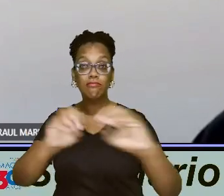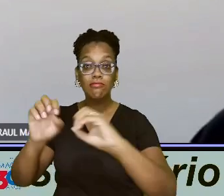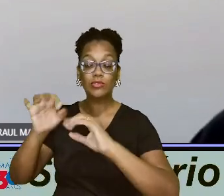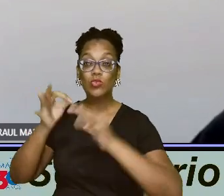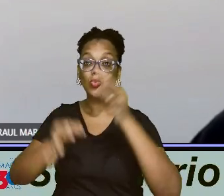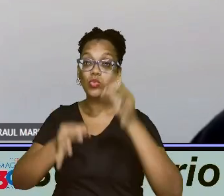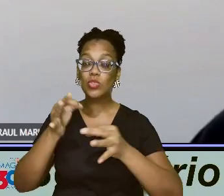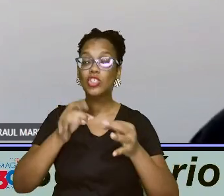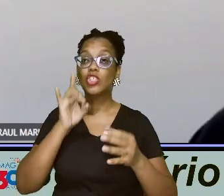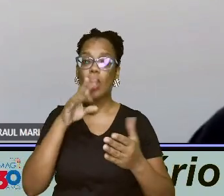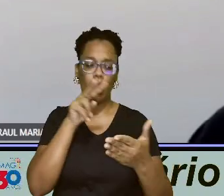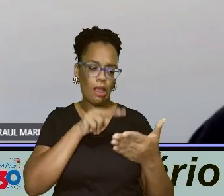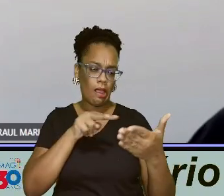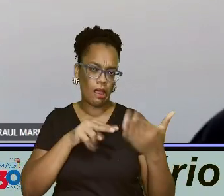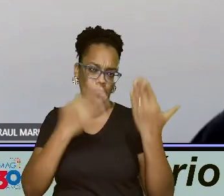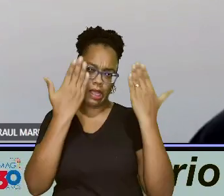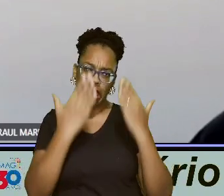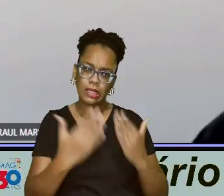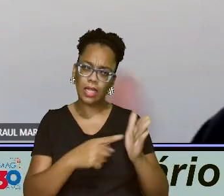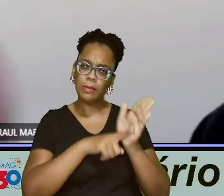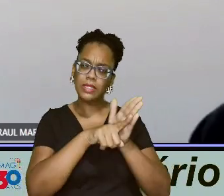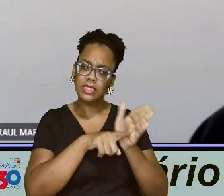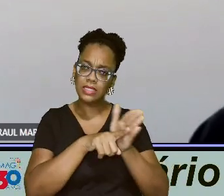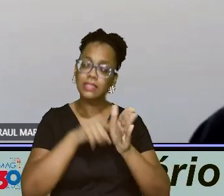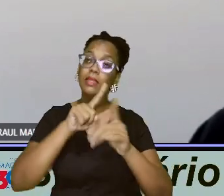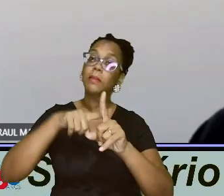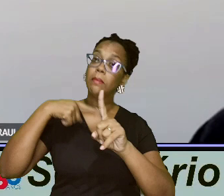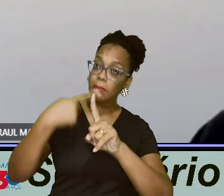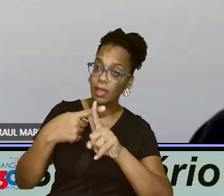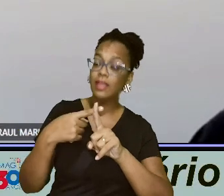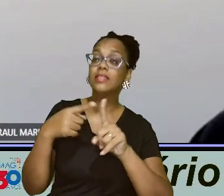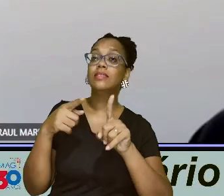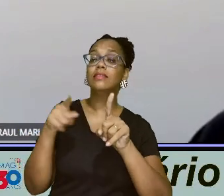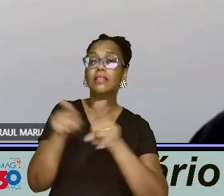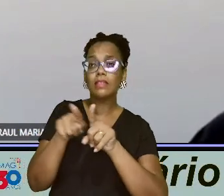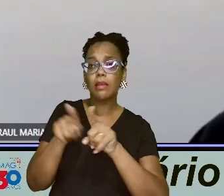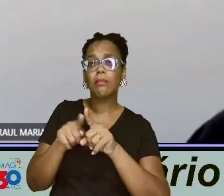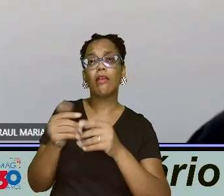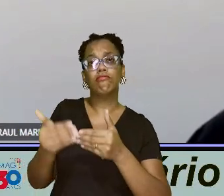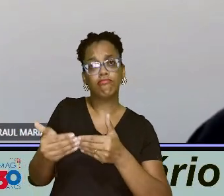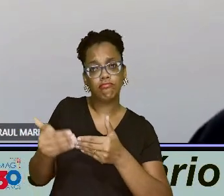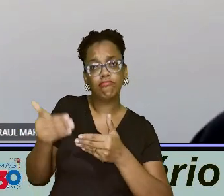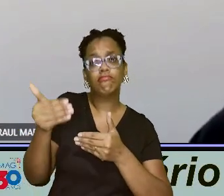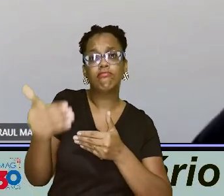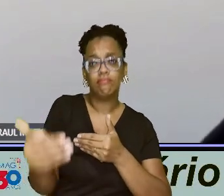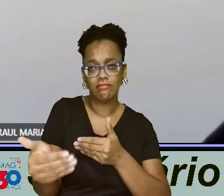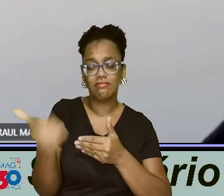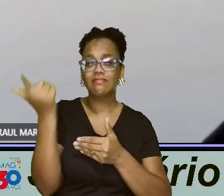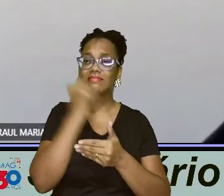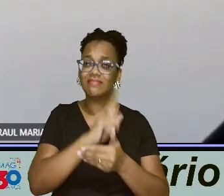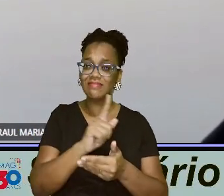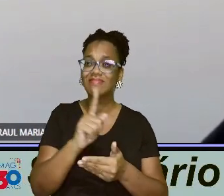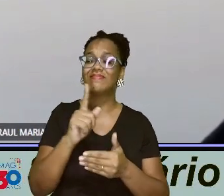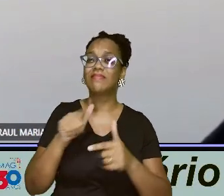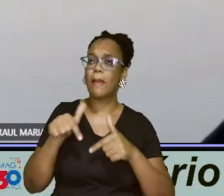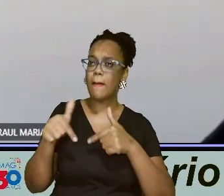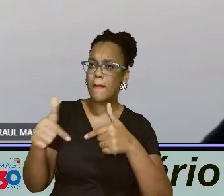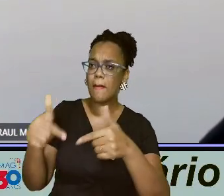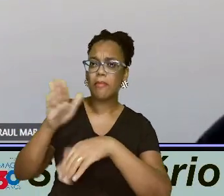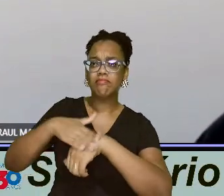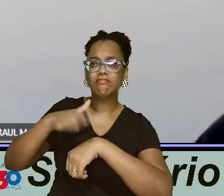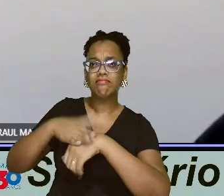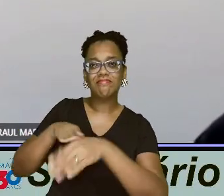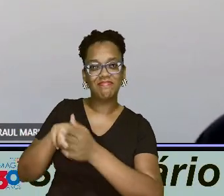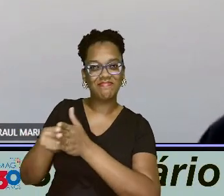leitura e análise de pesquisa, como também para dar mais esse passo, em direção à realização das próprias pesquisas. E